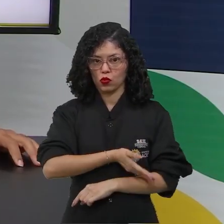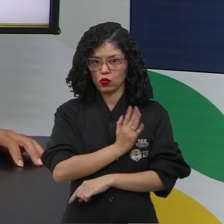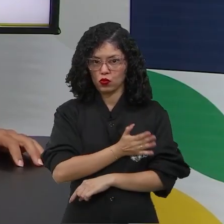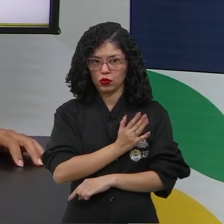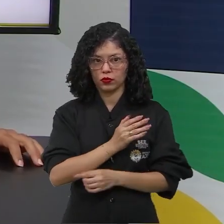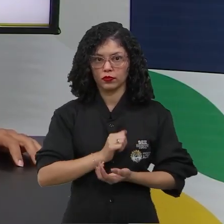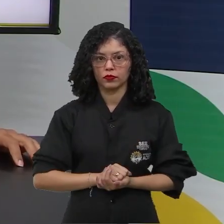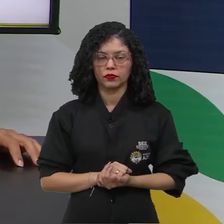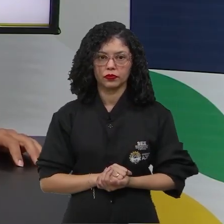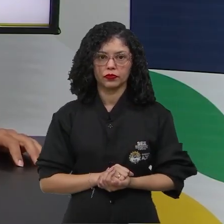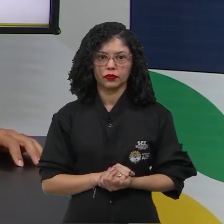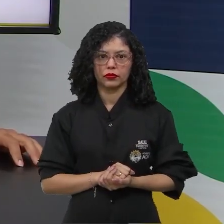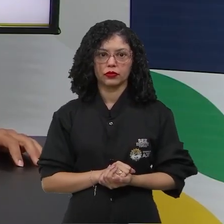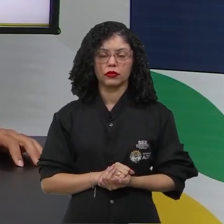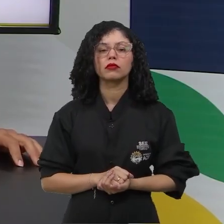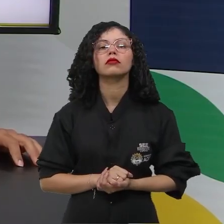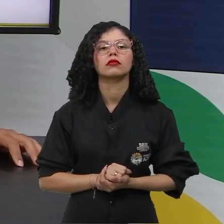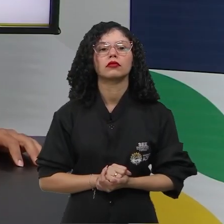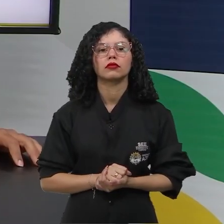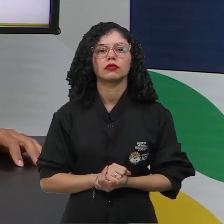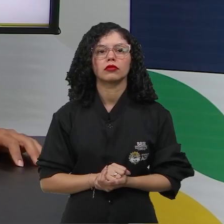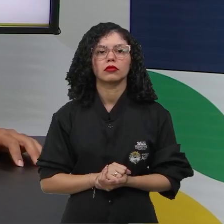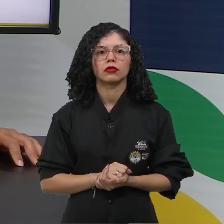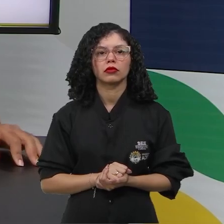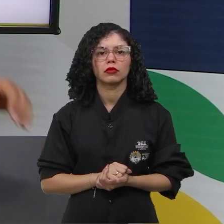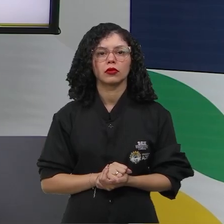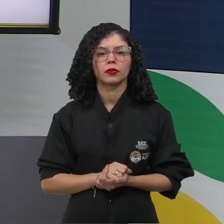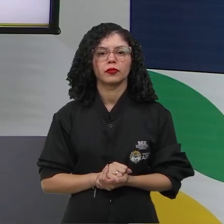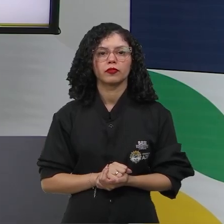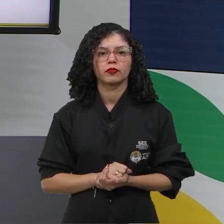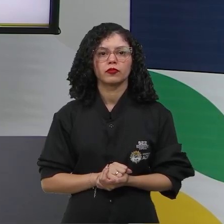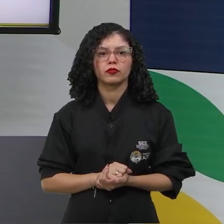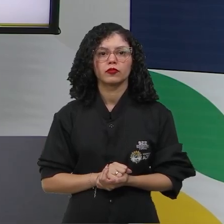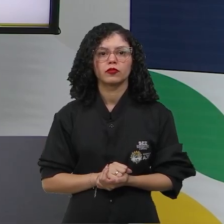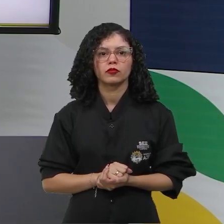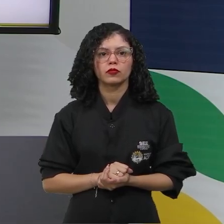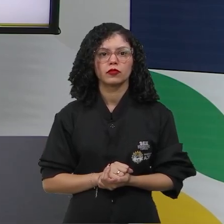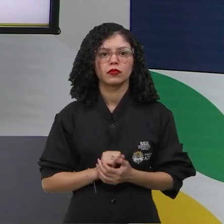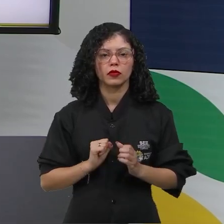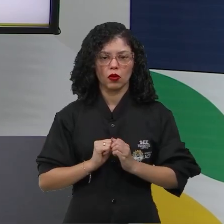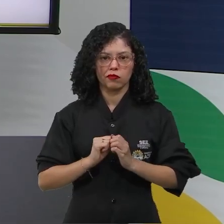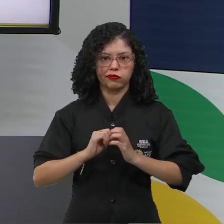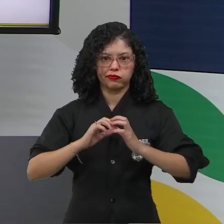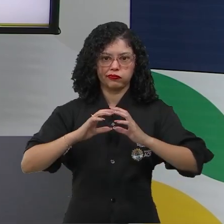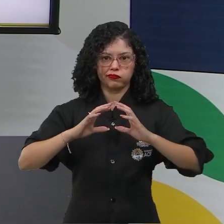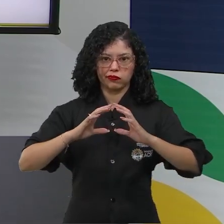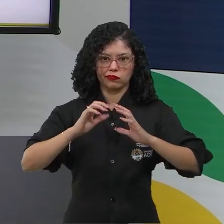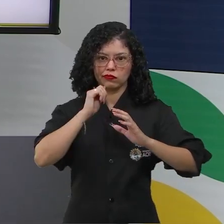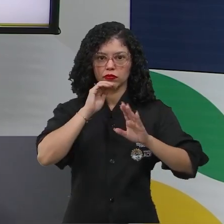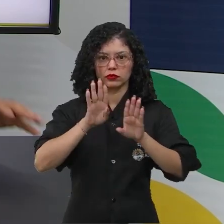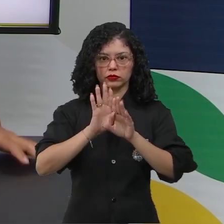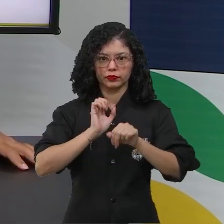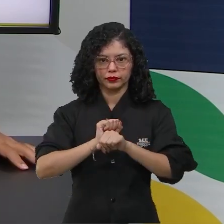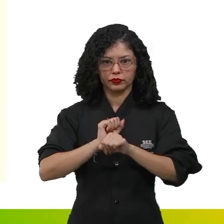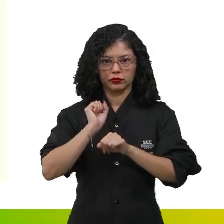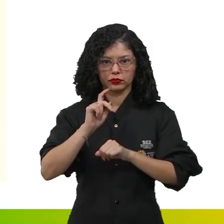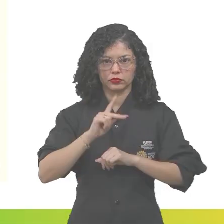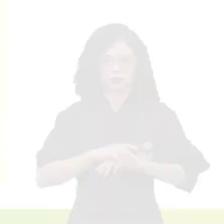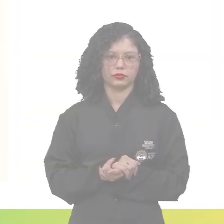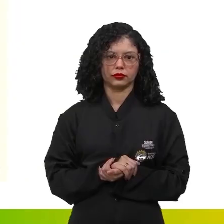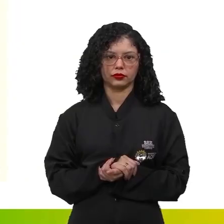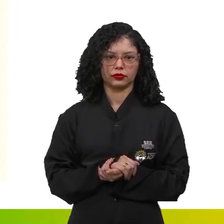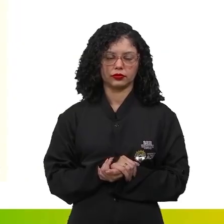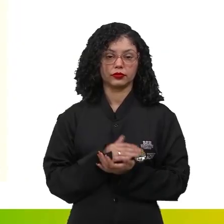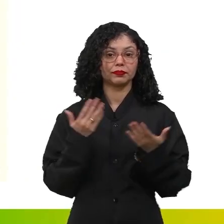É basicamente isso, é só criar um trombo. É tipo quando a gente machuca uma veia e ela cria um coágulozão assim. Basicamente isso, tá bom?